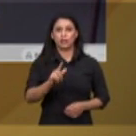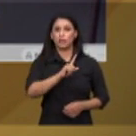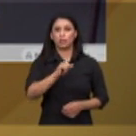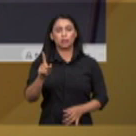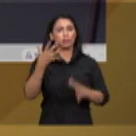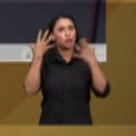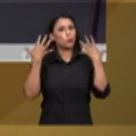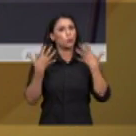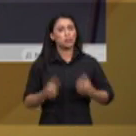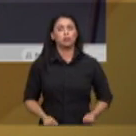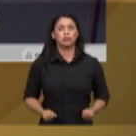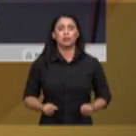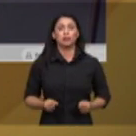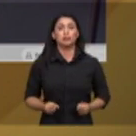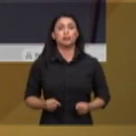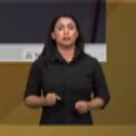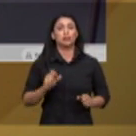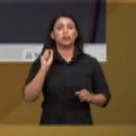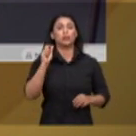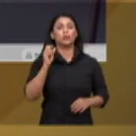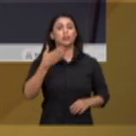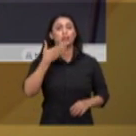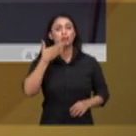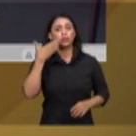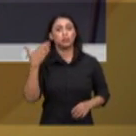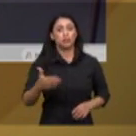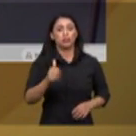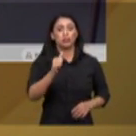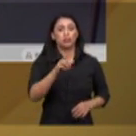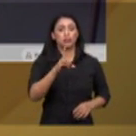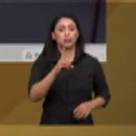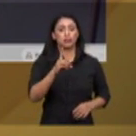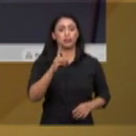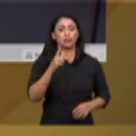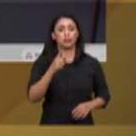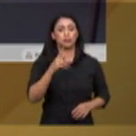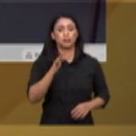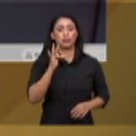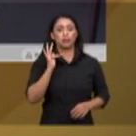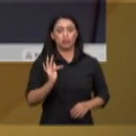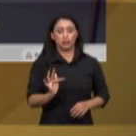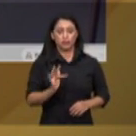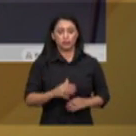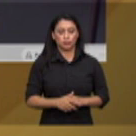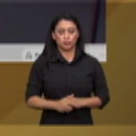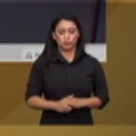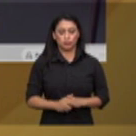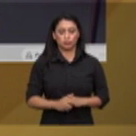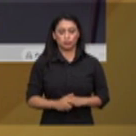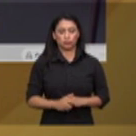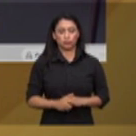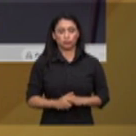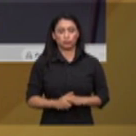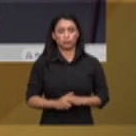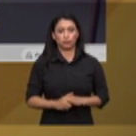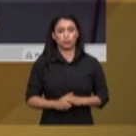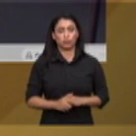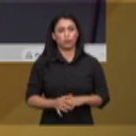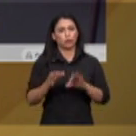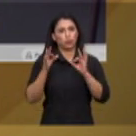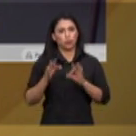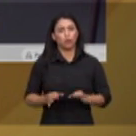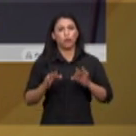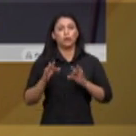improcedentes as pretensões deduzidas nestas arguições de descumprimento de preceito fundamental, confirmando